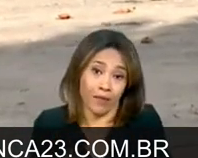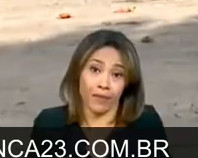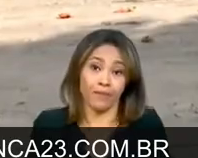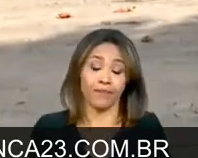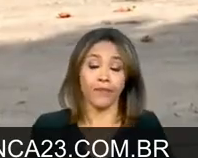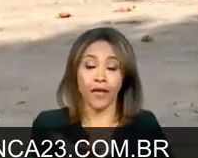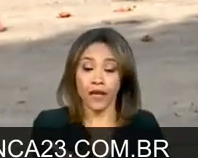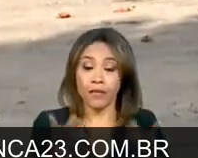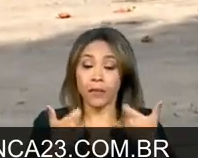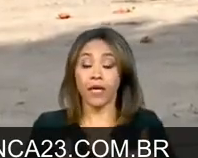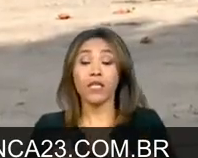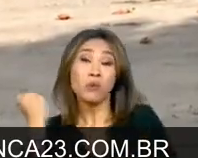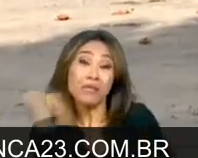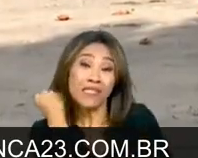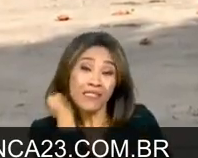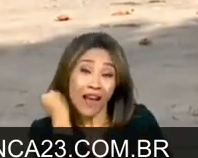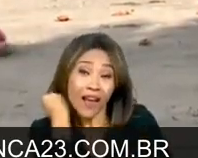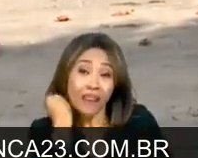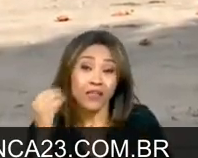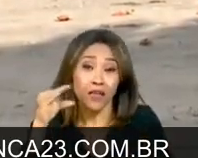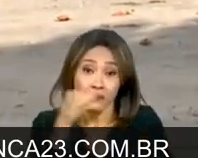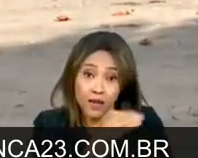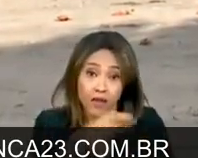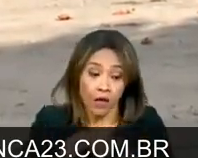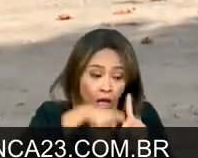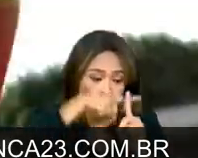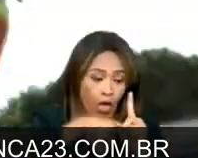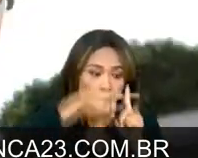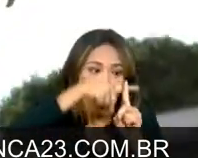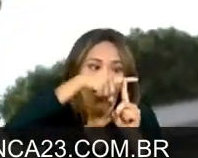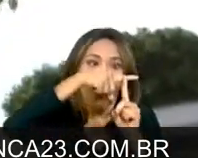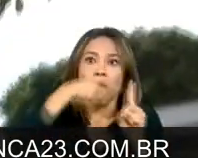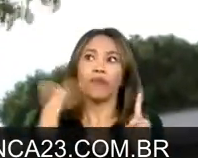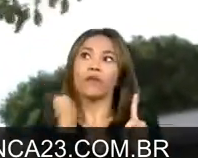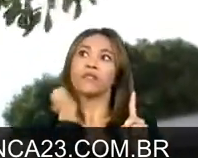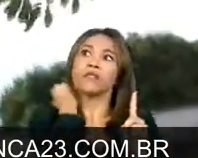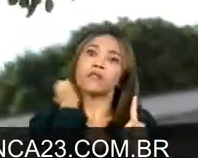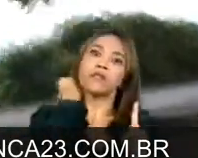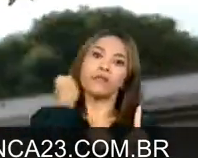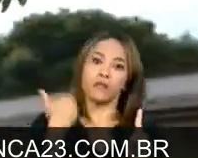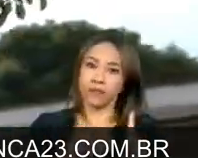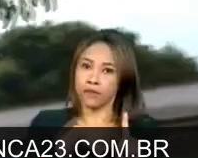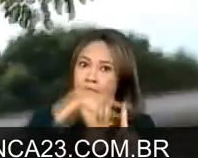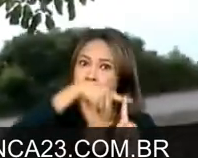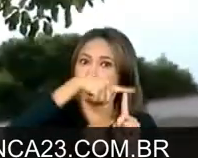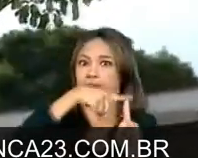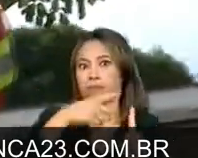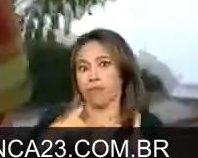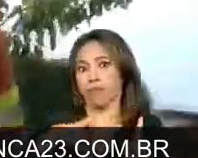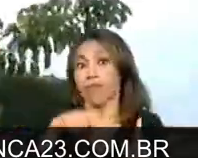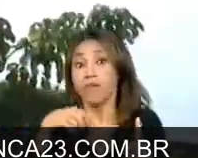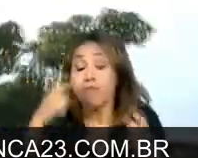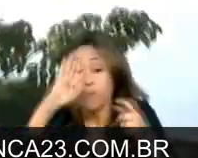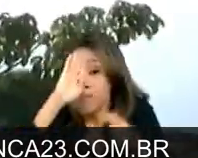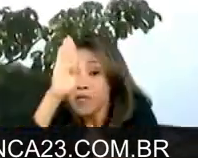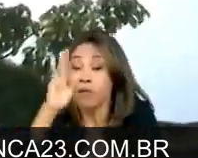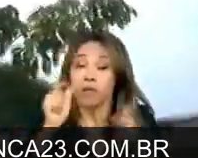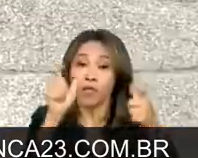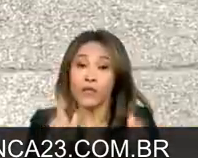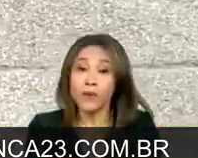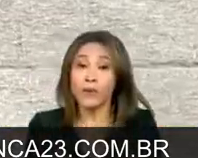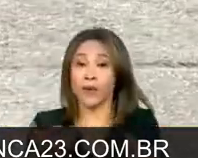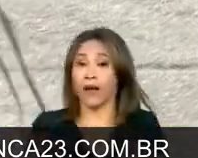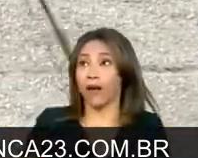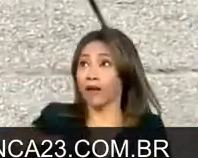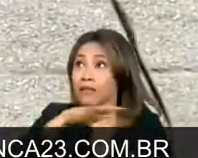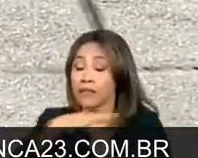térmico afeta os trabalhadores quando a temperatura ambiente fica acima dos 35 graus Celsius, especialmente em locais de alta umidade.